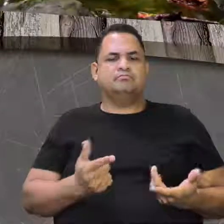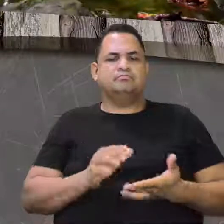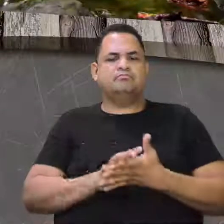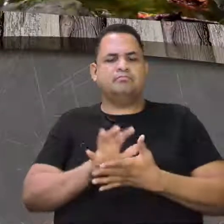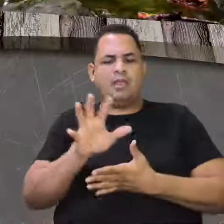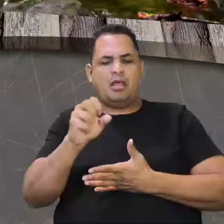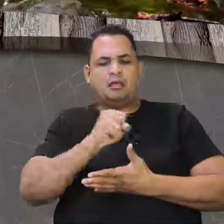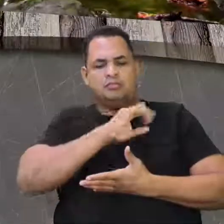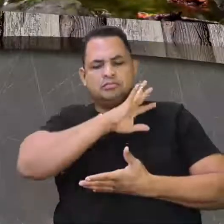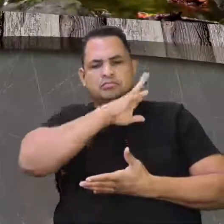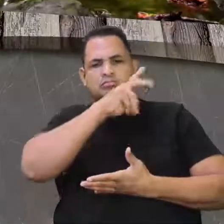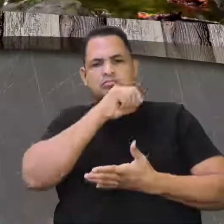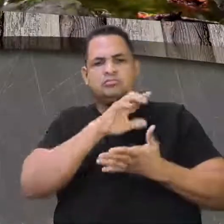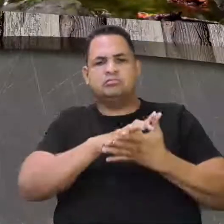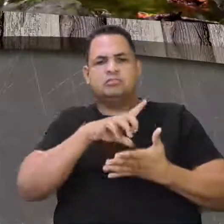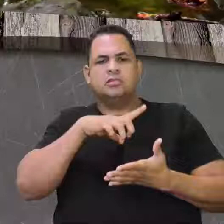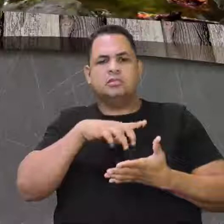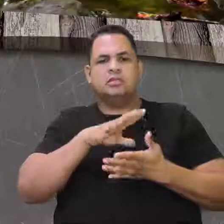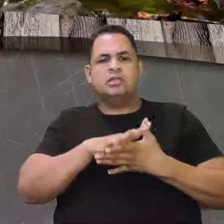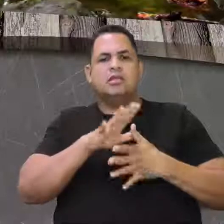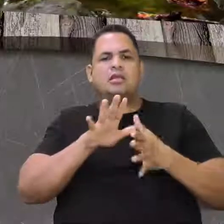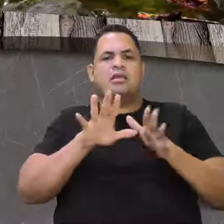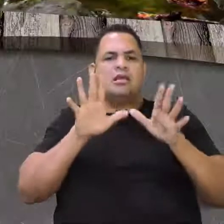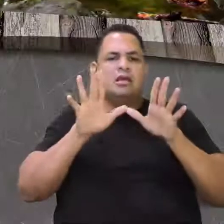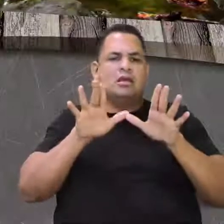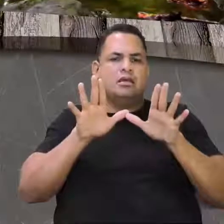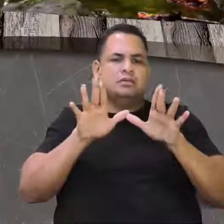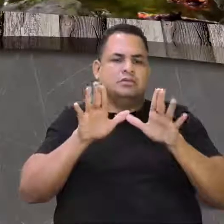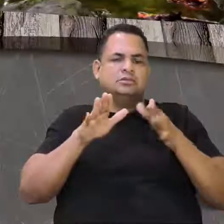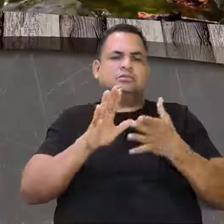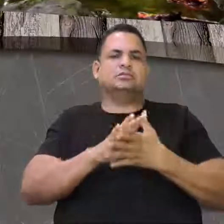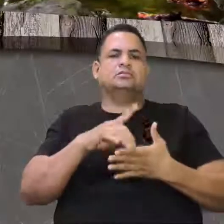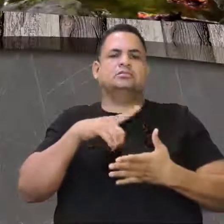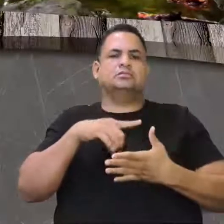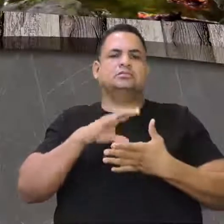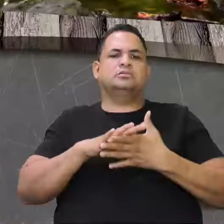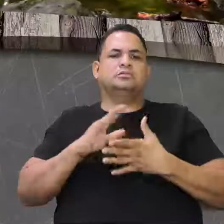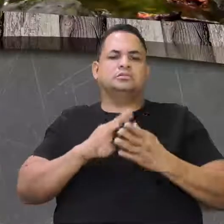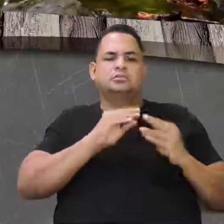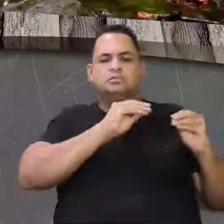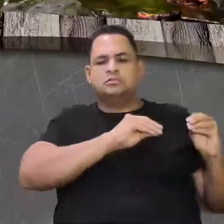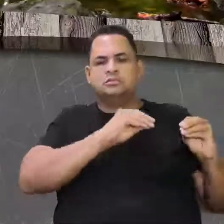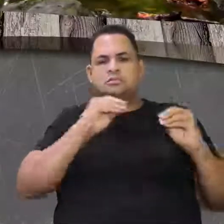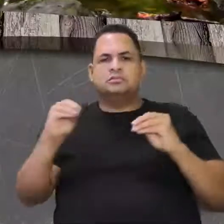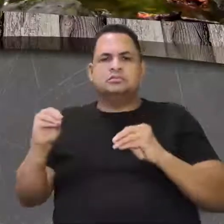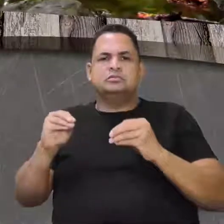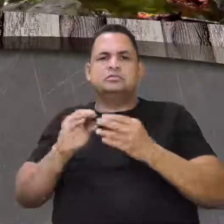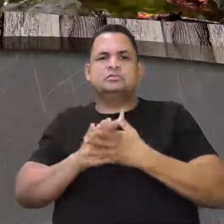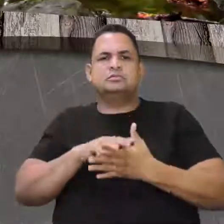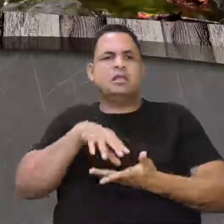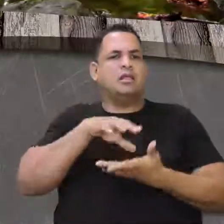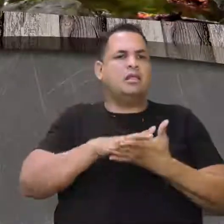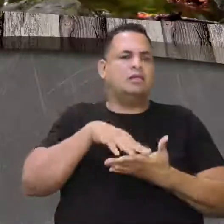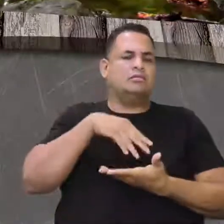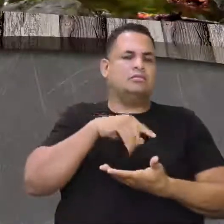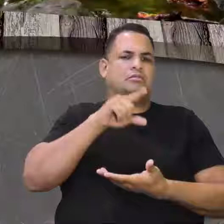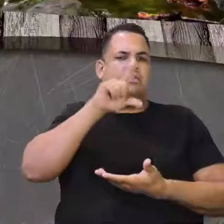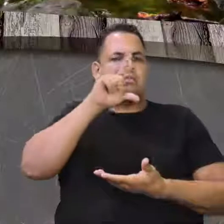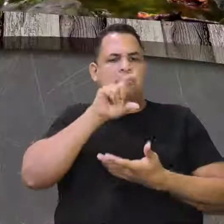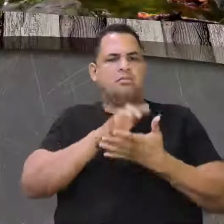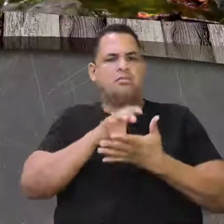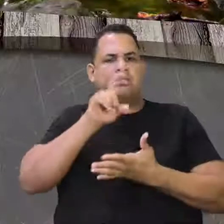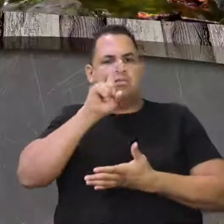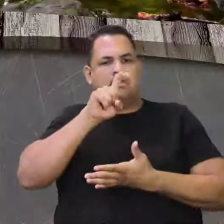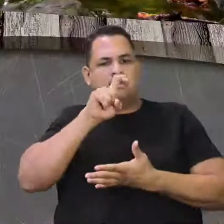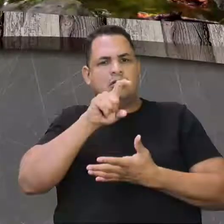Pegar um animal que tem asas, que se desloca, que é ativo, que é tagarela, como